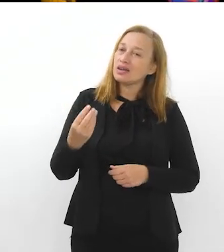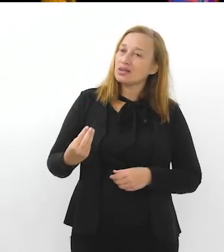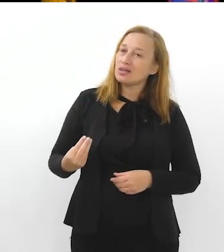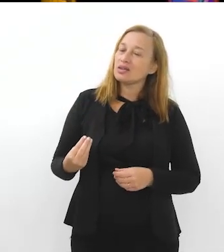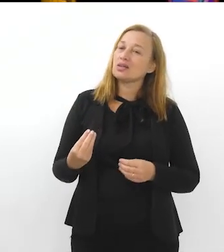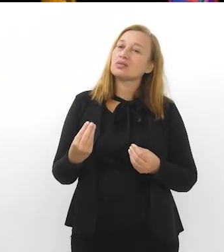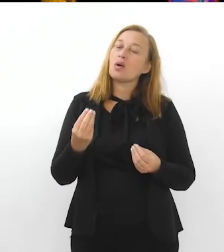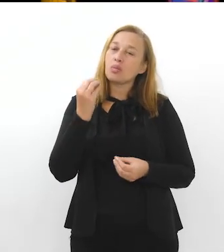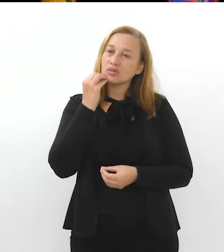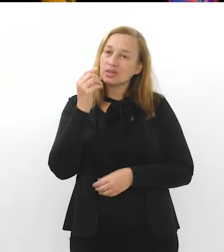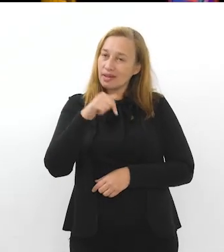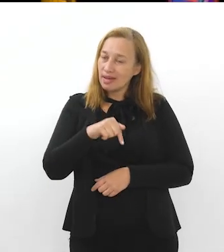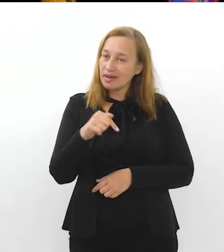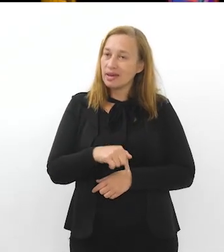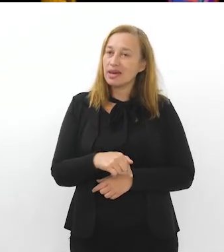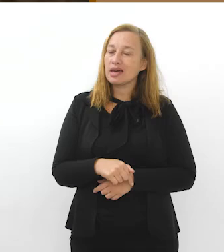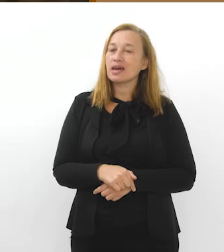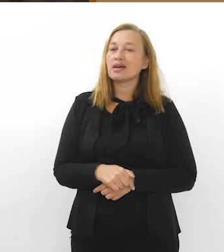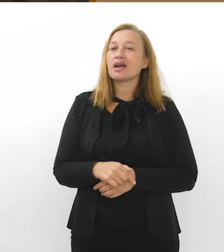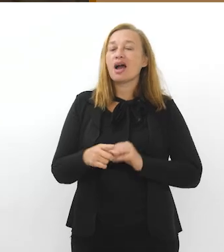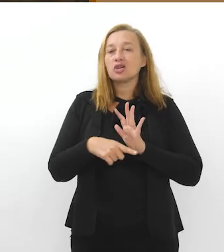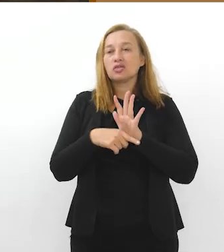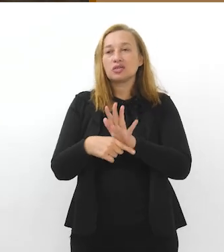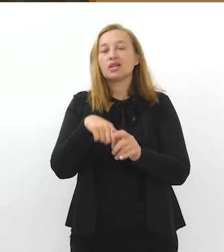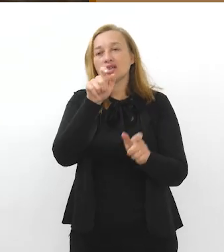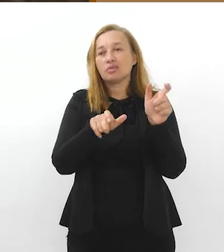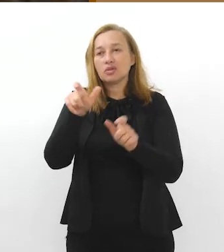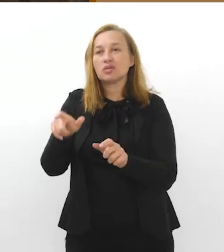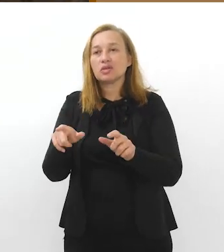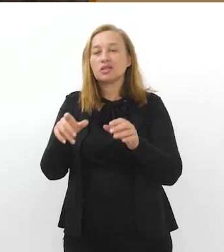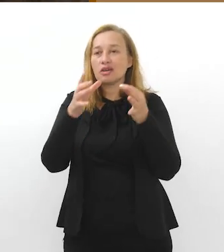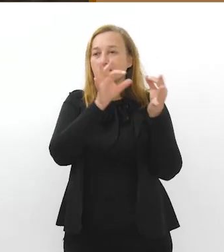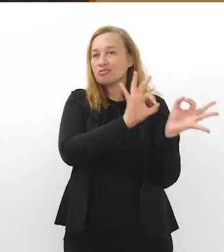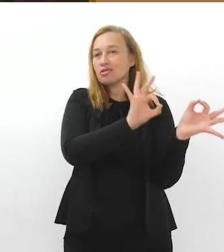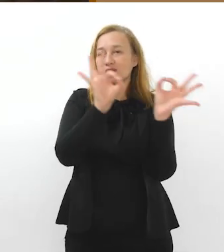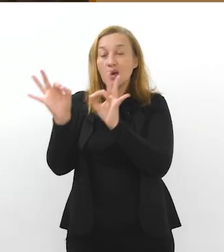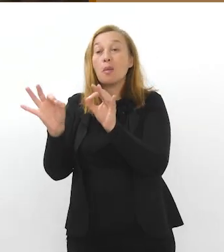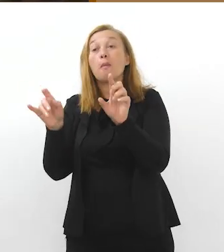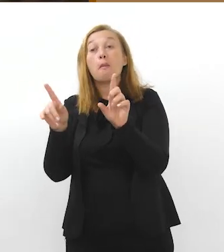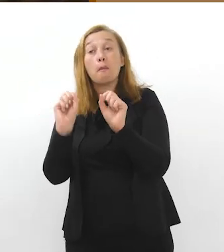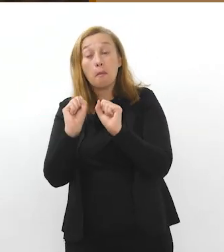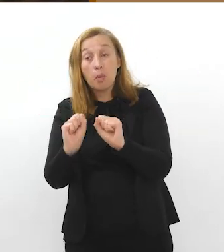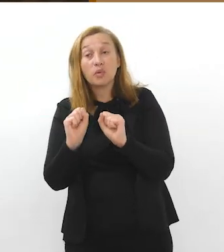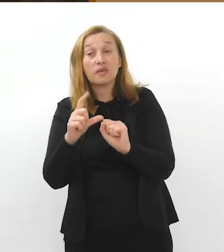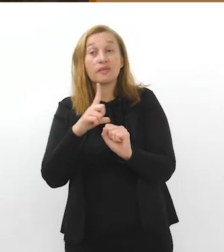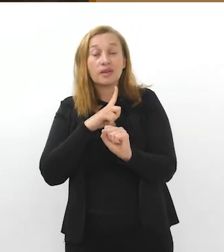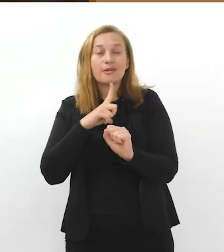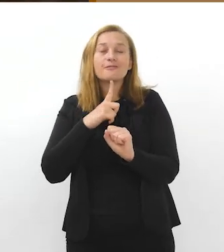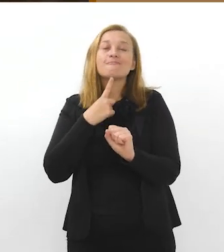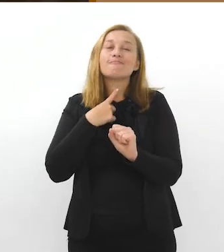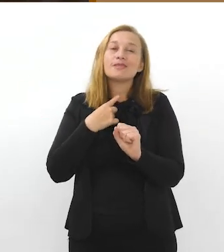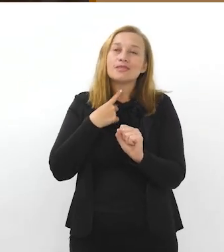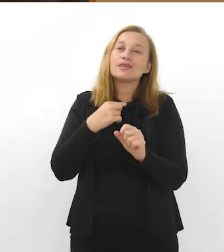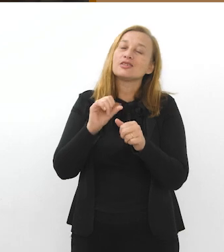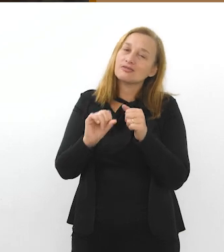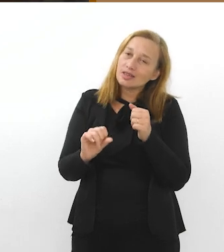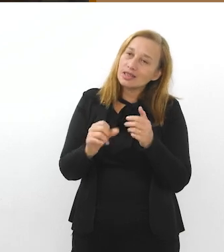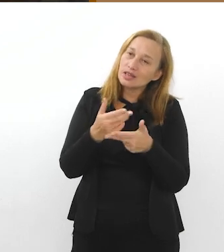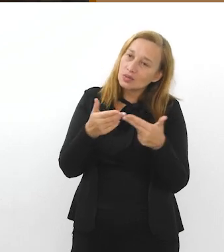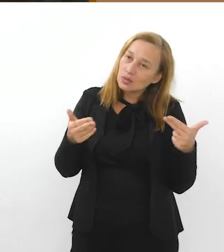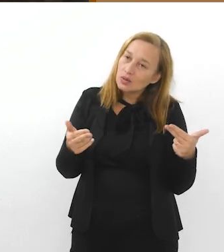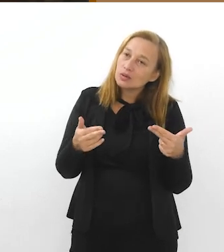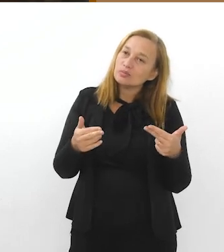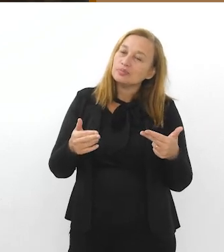trabalho sensacional, Gorete. Que trabalho sensacional. Muito obrigado pela sua participação aqui no perfil. Espero que a gente tenha